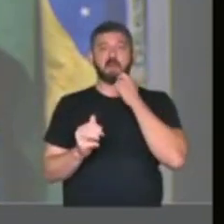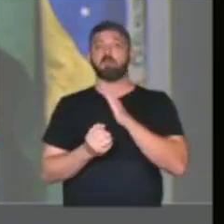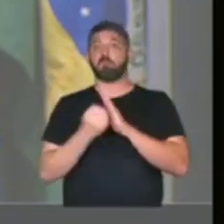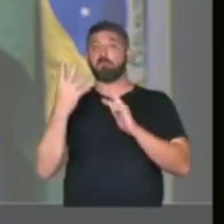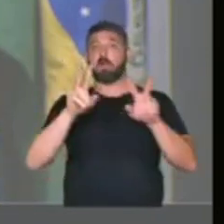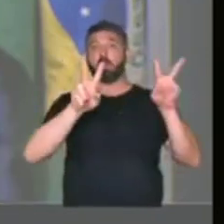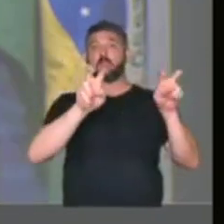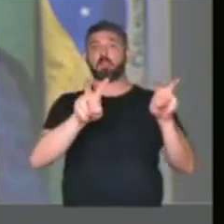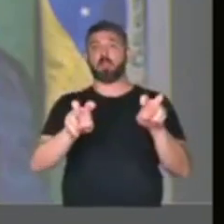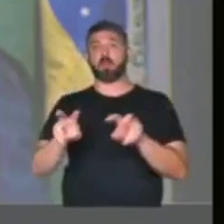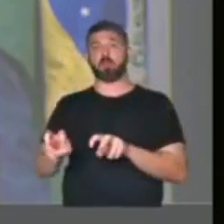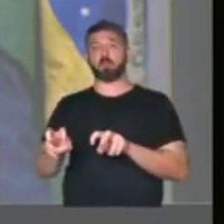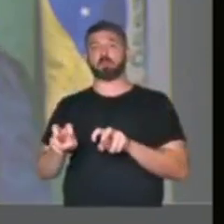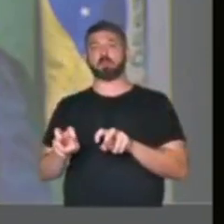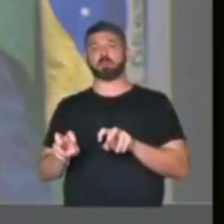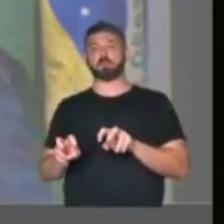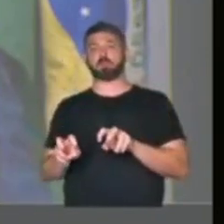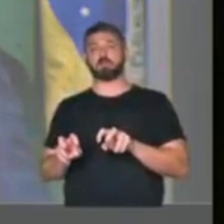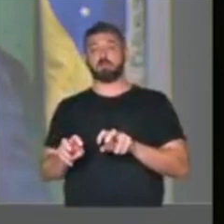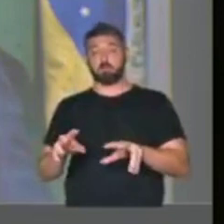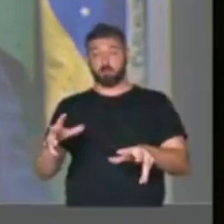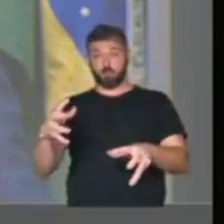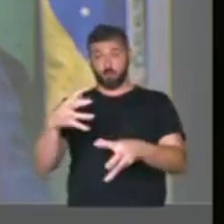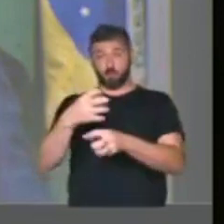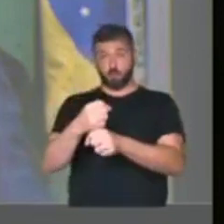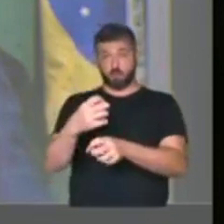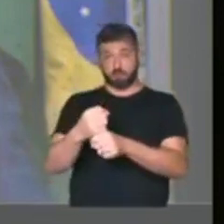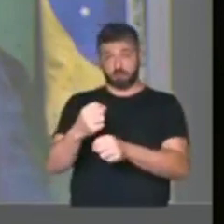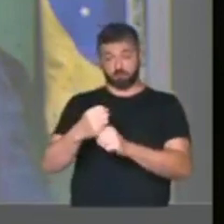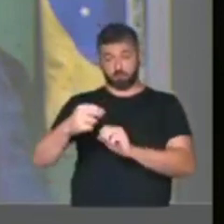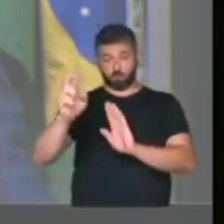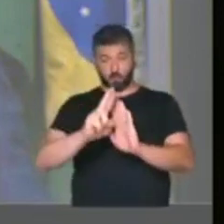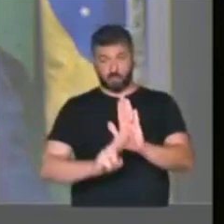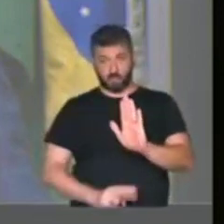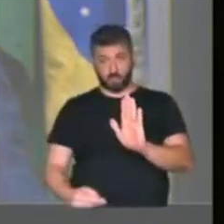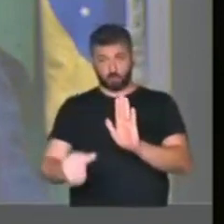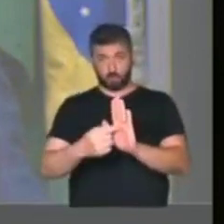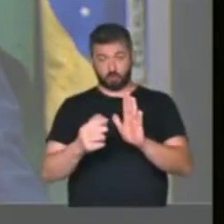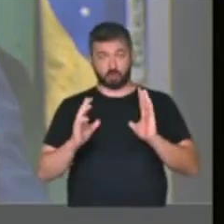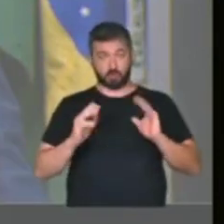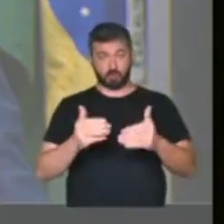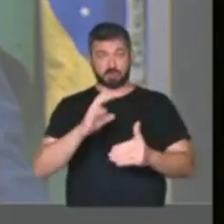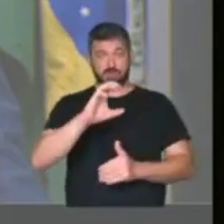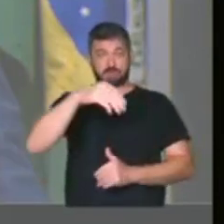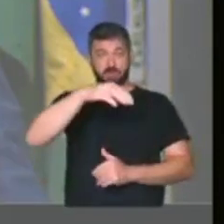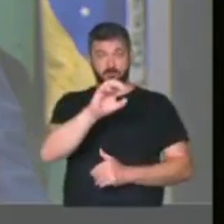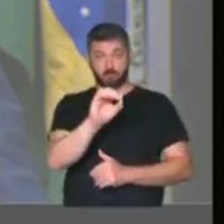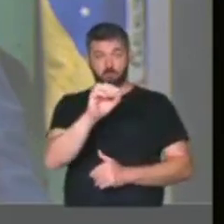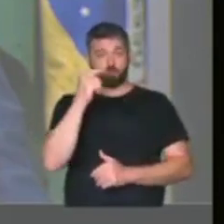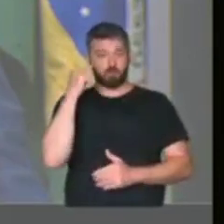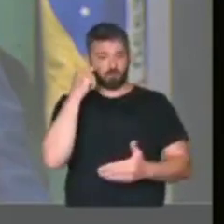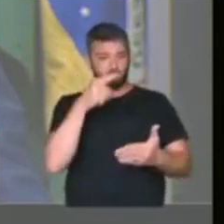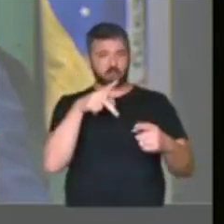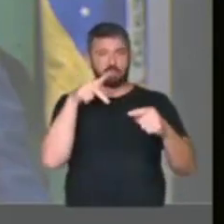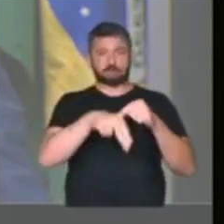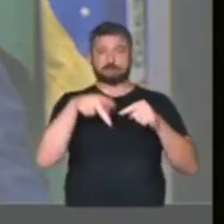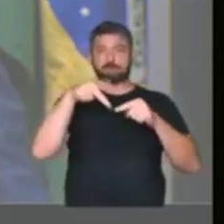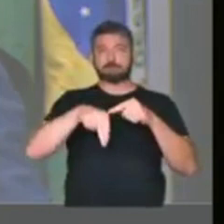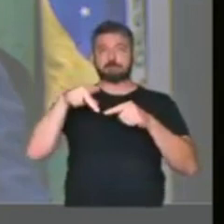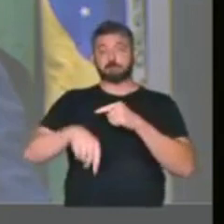temas diferentes no orçamento no relatório que saiu da comissão mista de orçamento nós estamos cortando